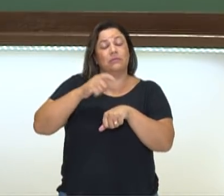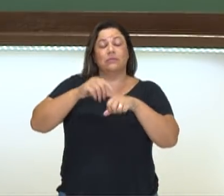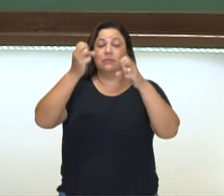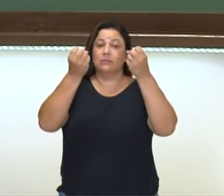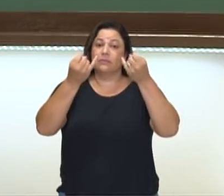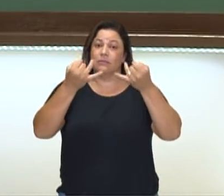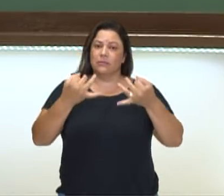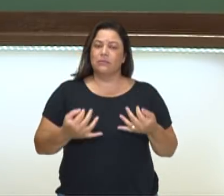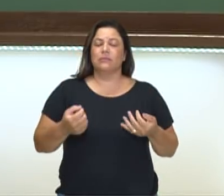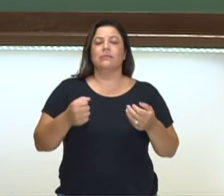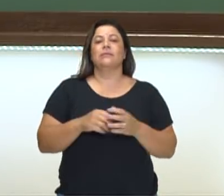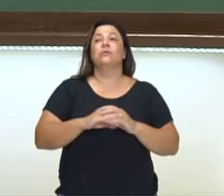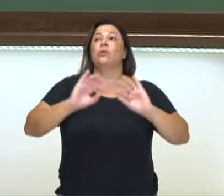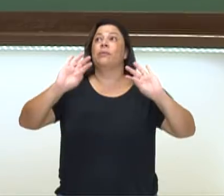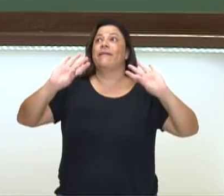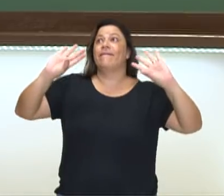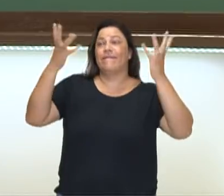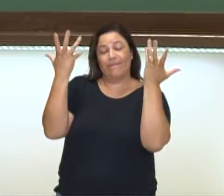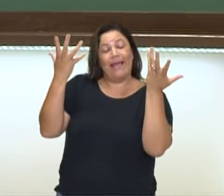folclore, festas